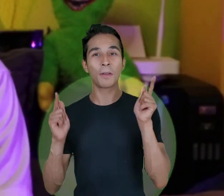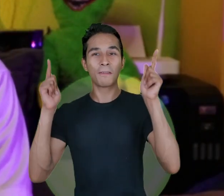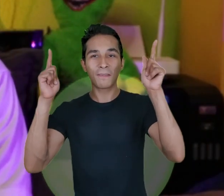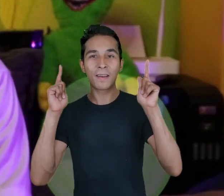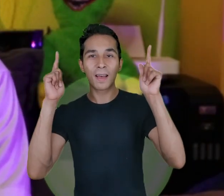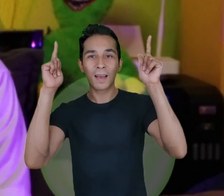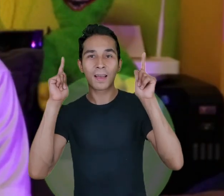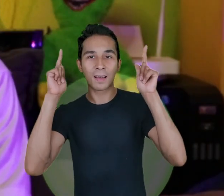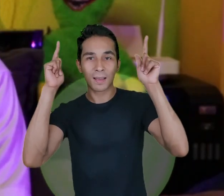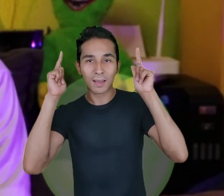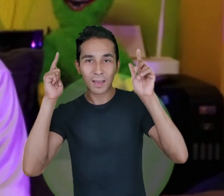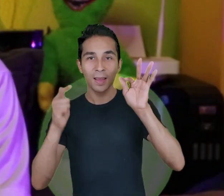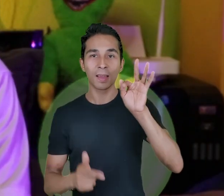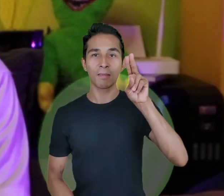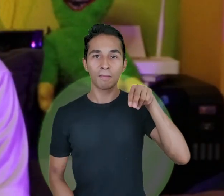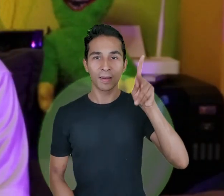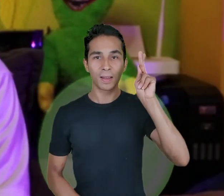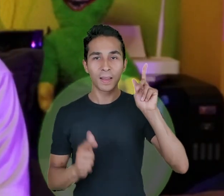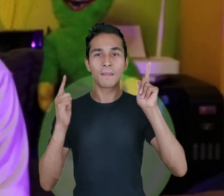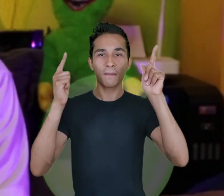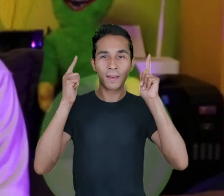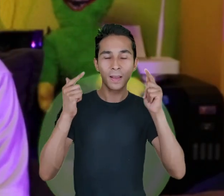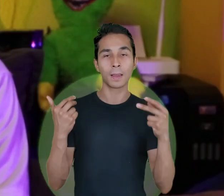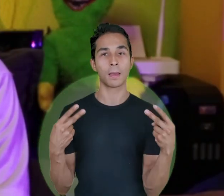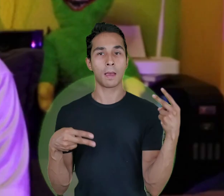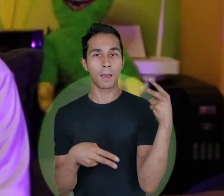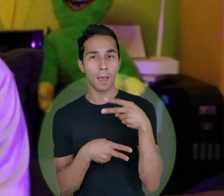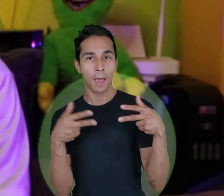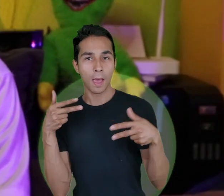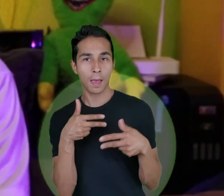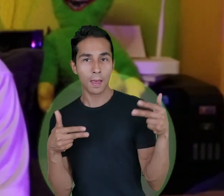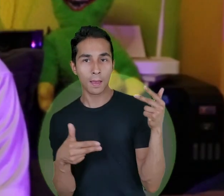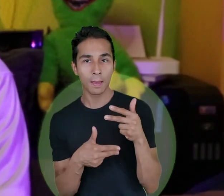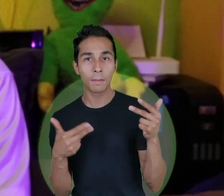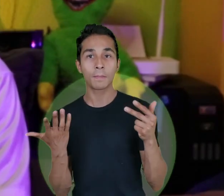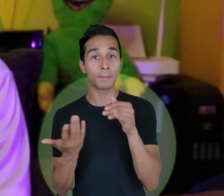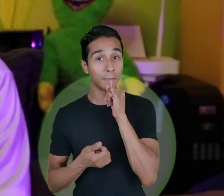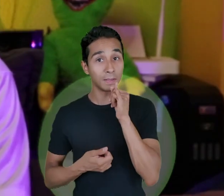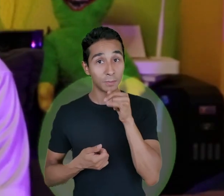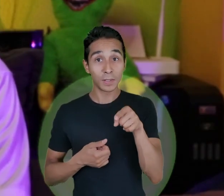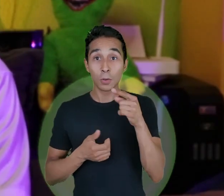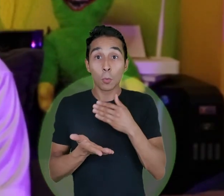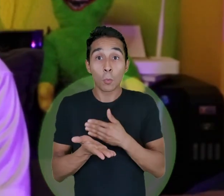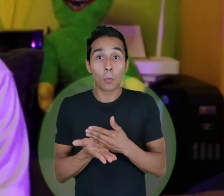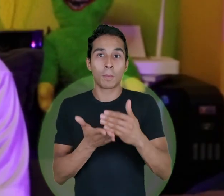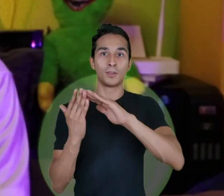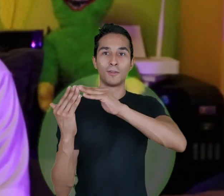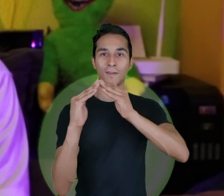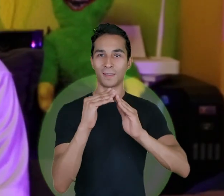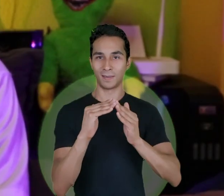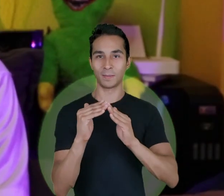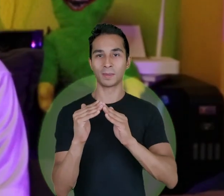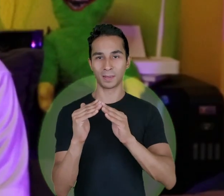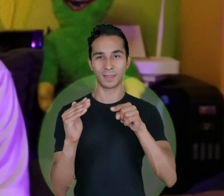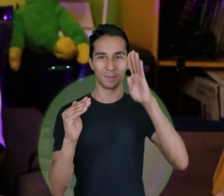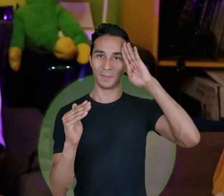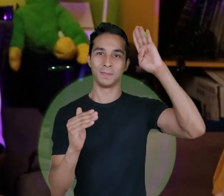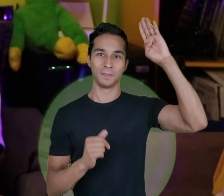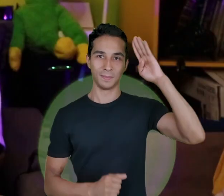funk, o rap, o hip hop, que geralmente na quebrada que é o tipo onde se concentra muito, né?